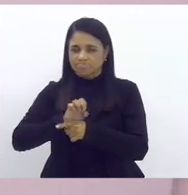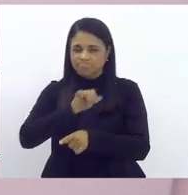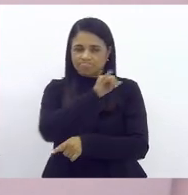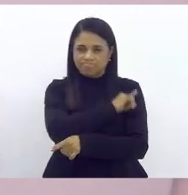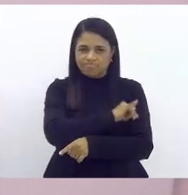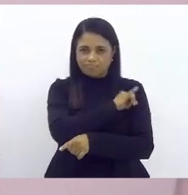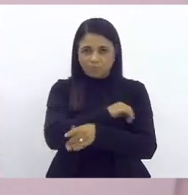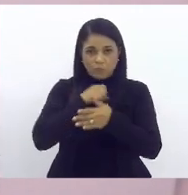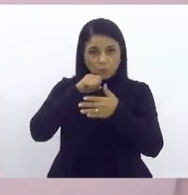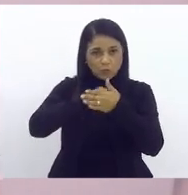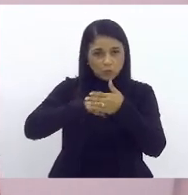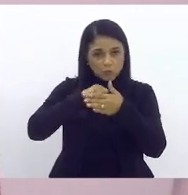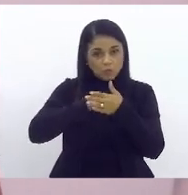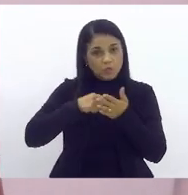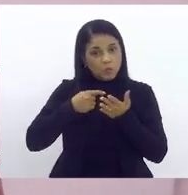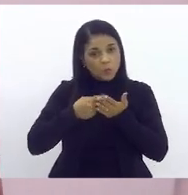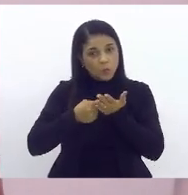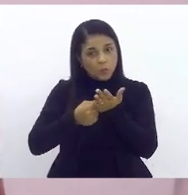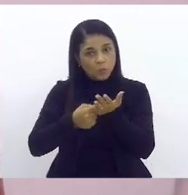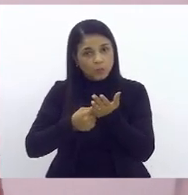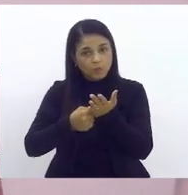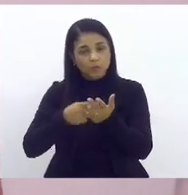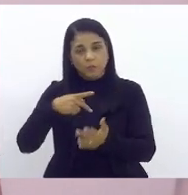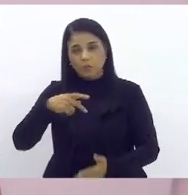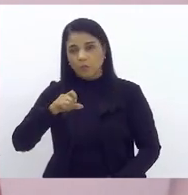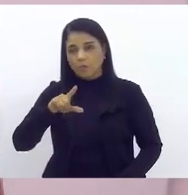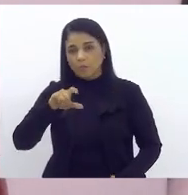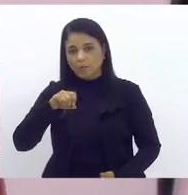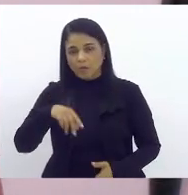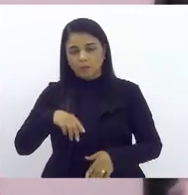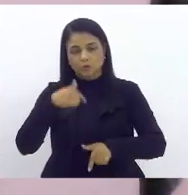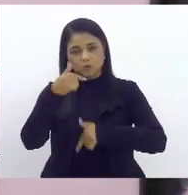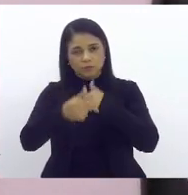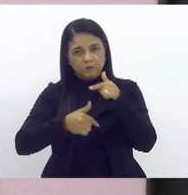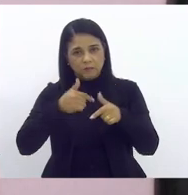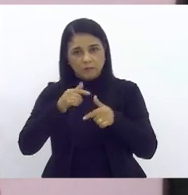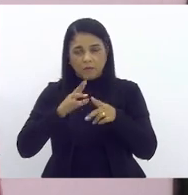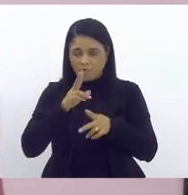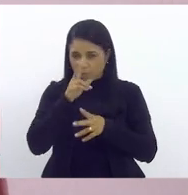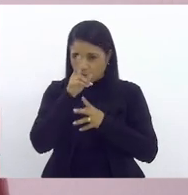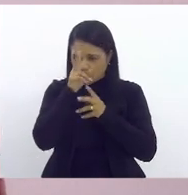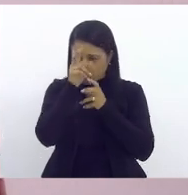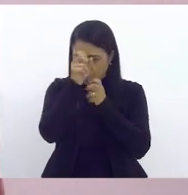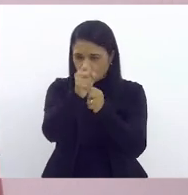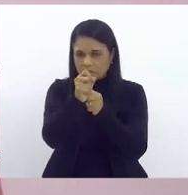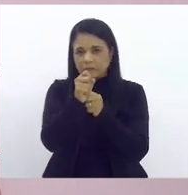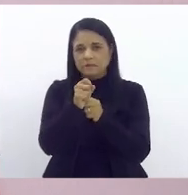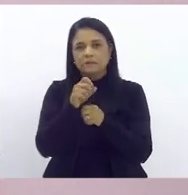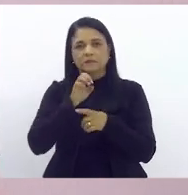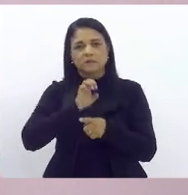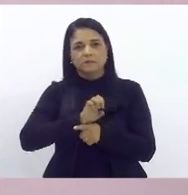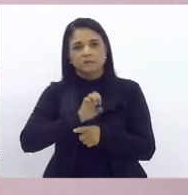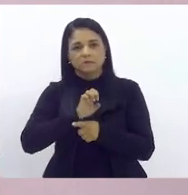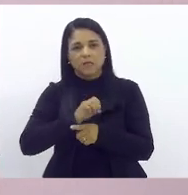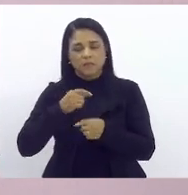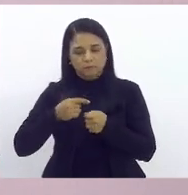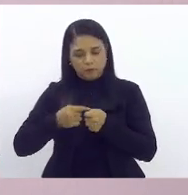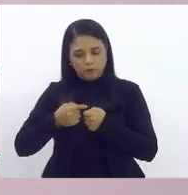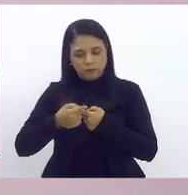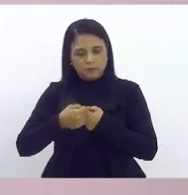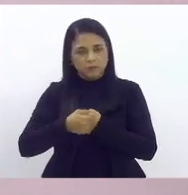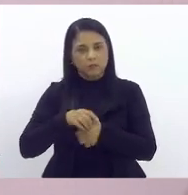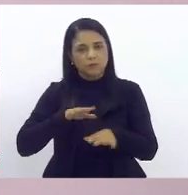Janeiro, cumprindo o nosso plano de luta, de trabalho, que é fortalecer nos estados, nos municípios,